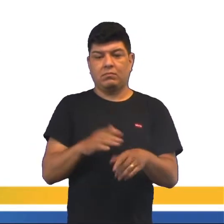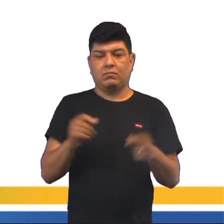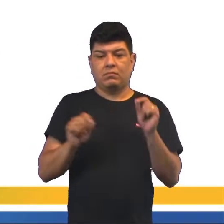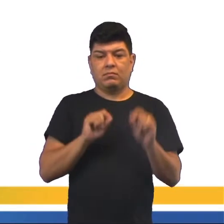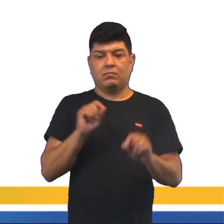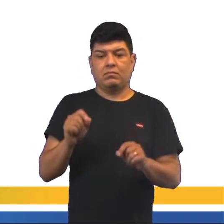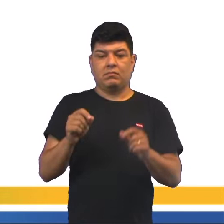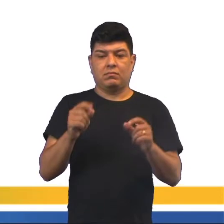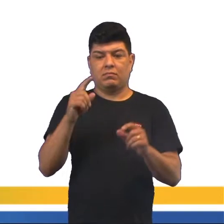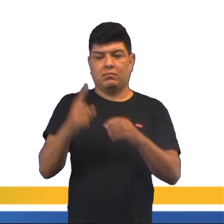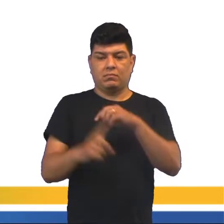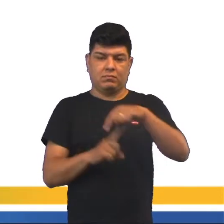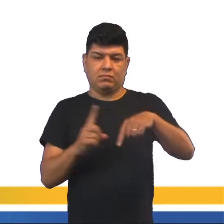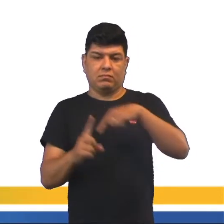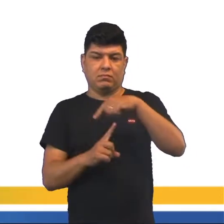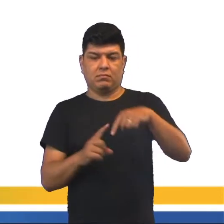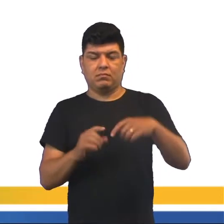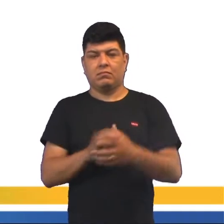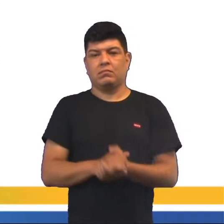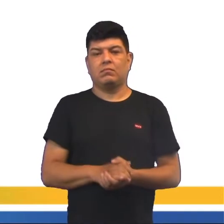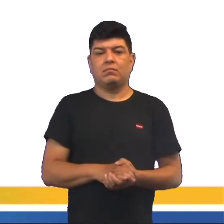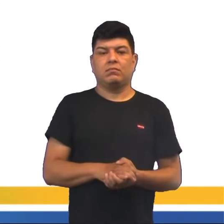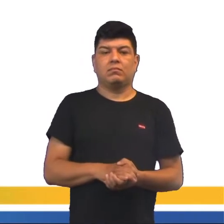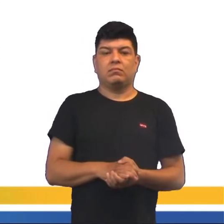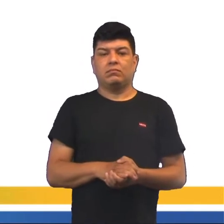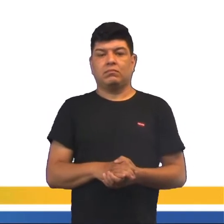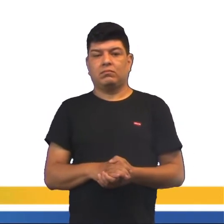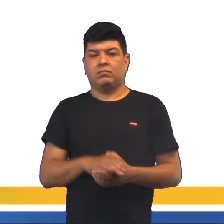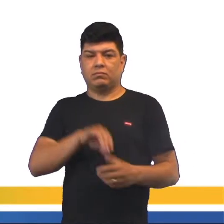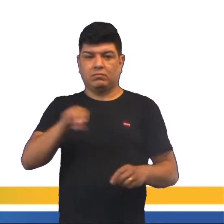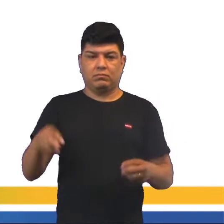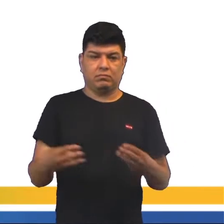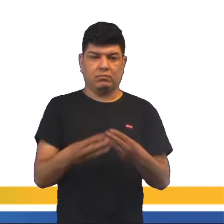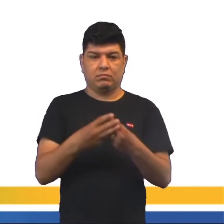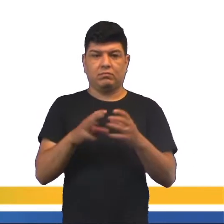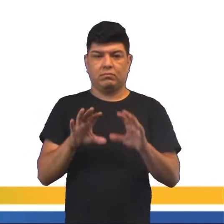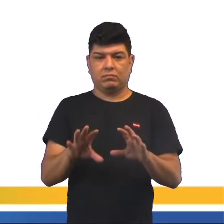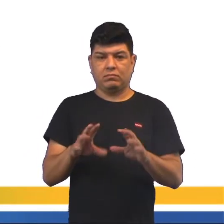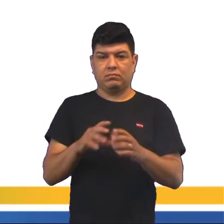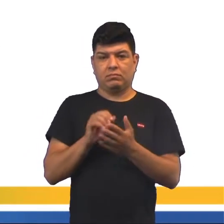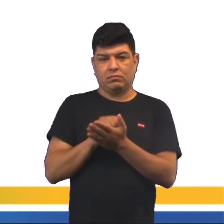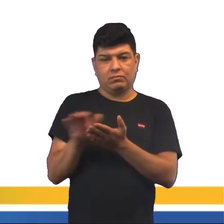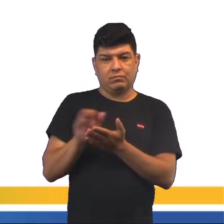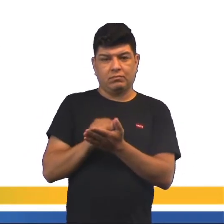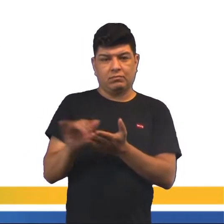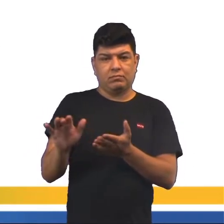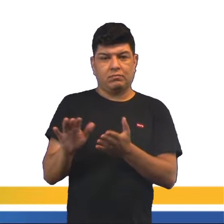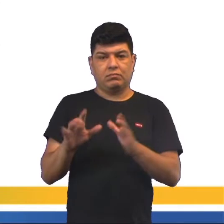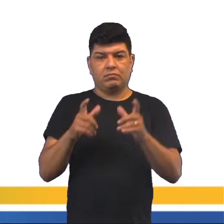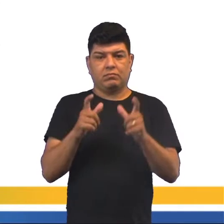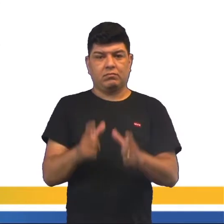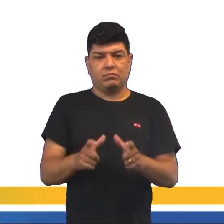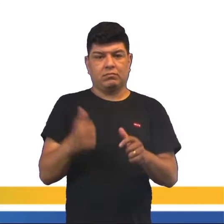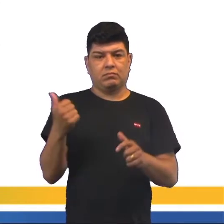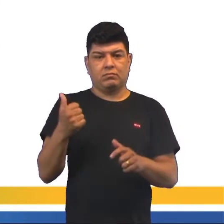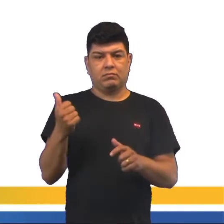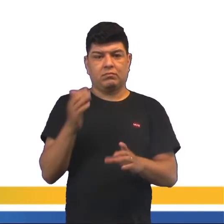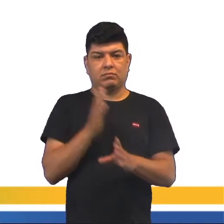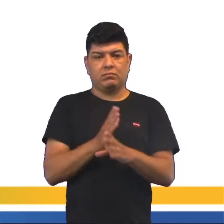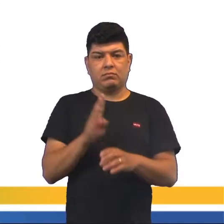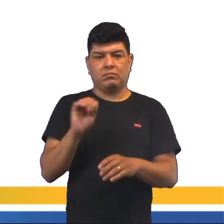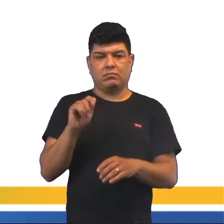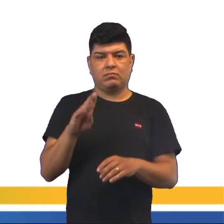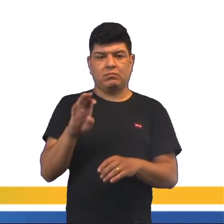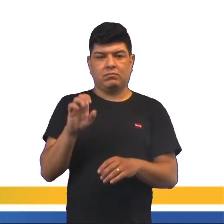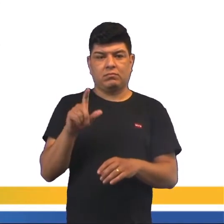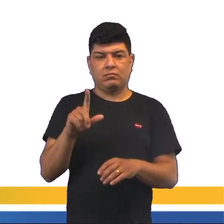eles como uma área sagrada, a Terra Prometida. Os judeus, no entanto, foram expulsos dessa área, primeiramente